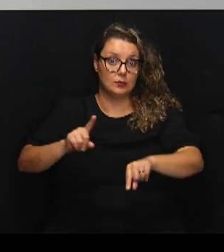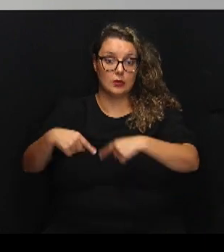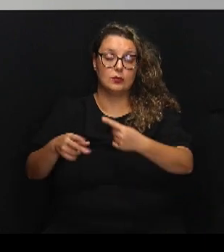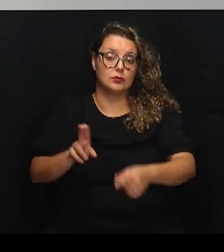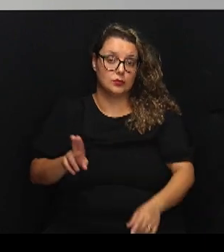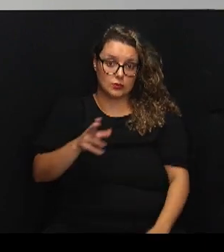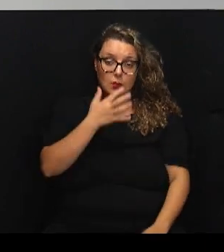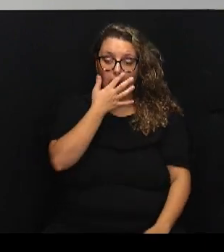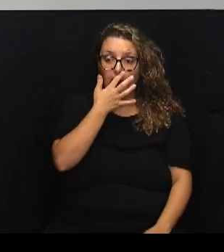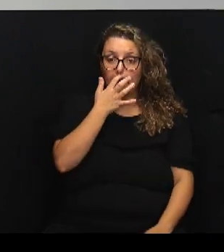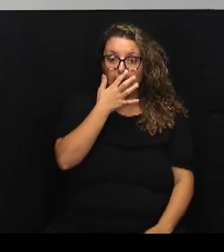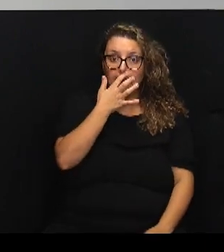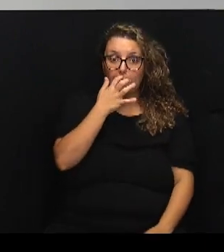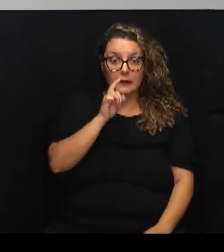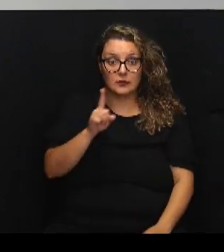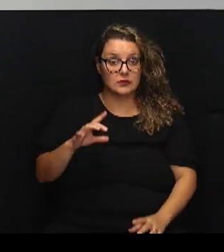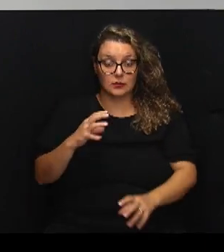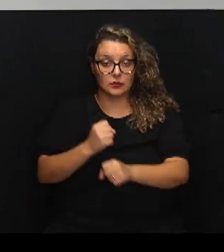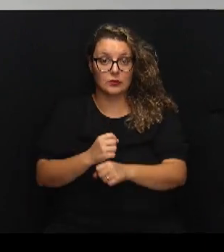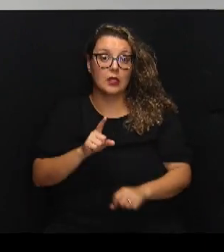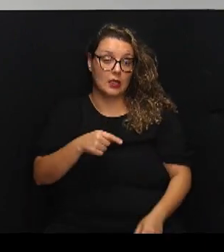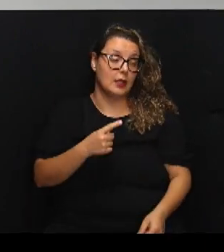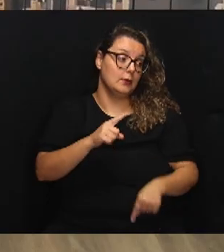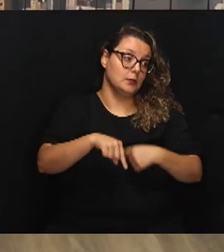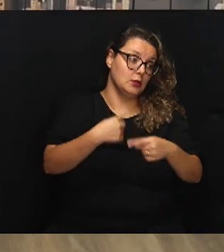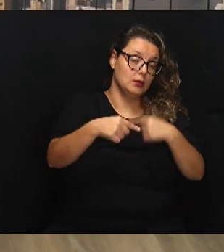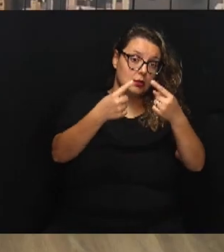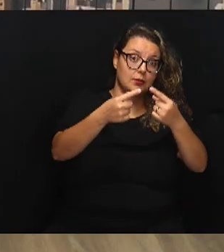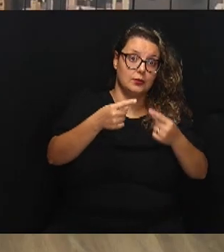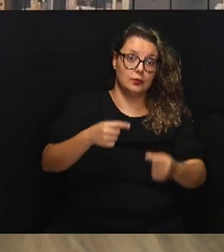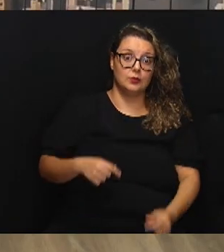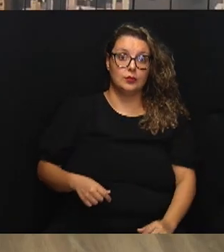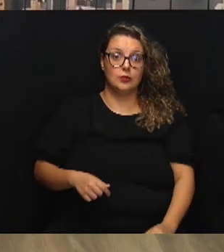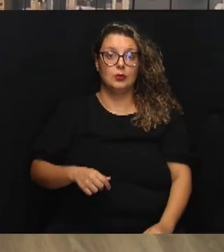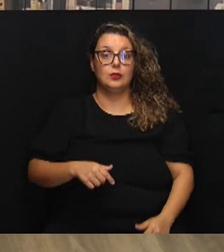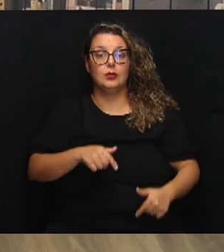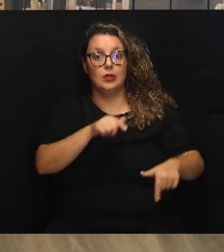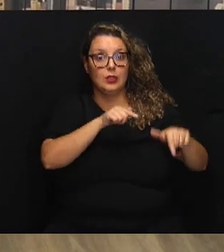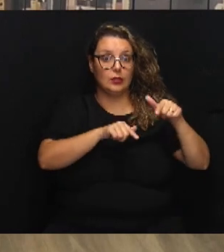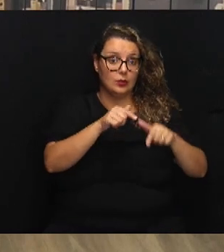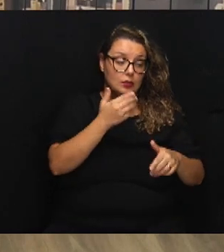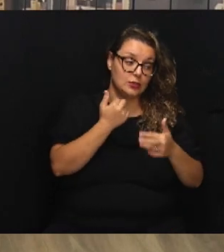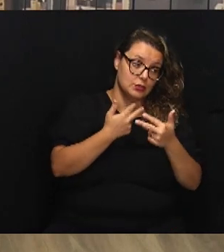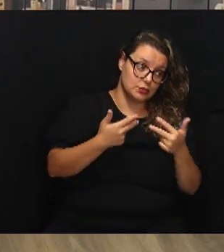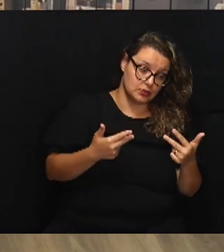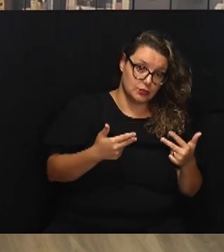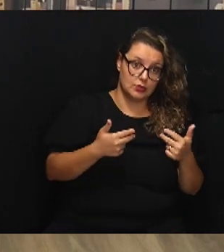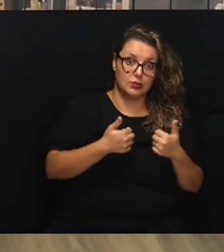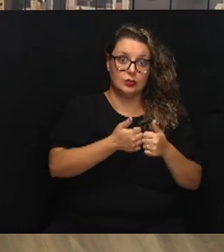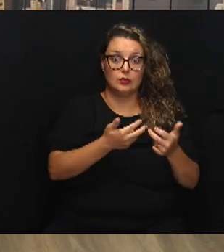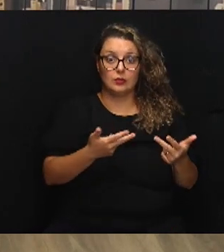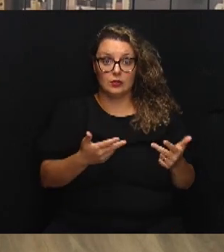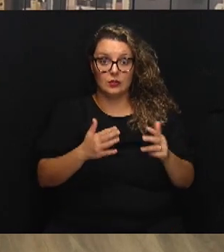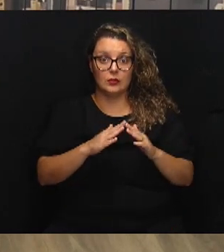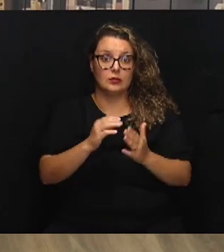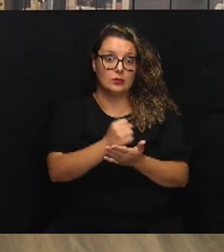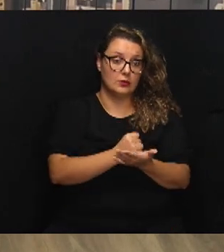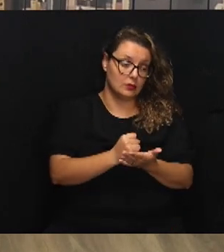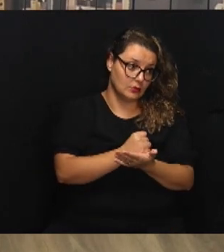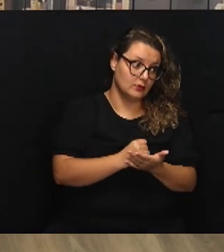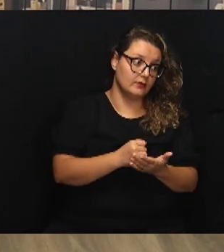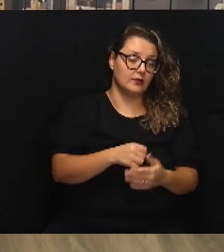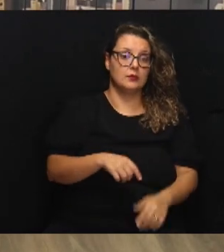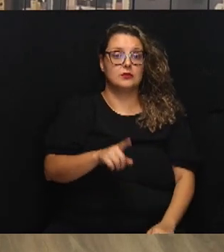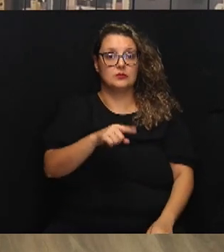diferentes outras aplicações, tá? Até porque revolucionou a questão do transporte da logística de alimentos,